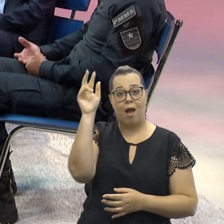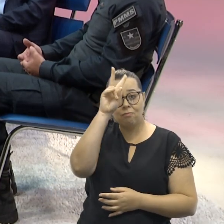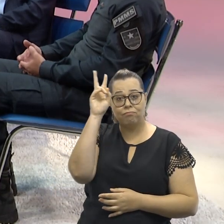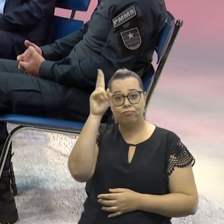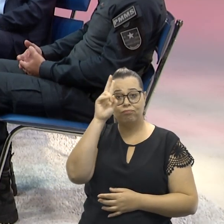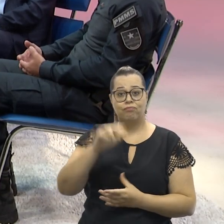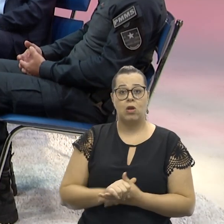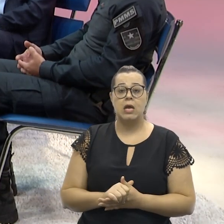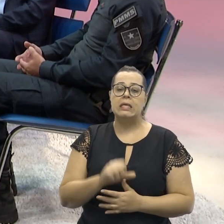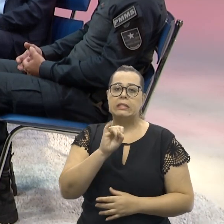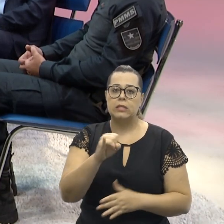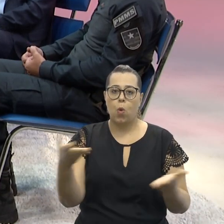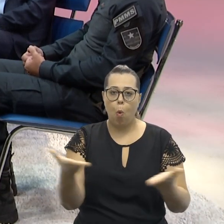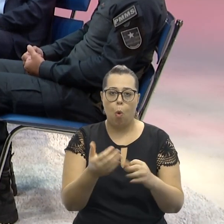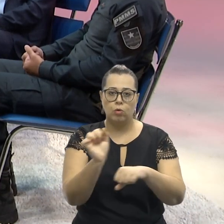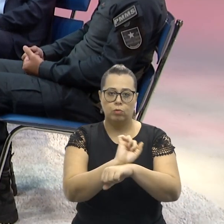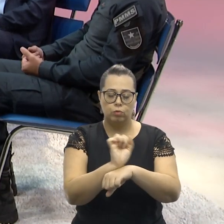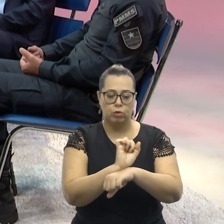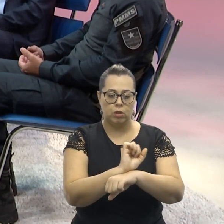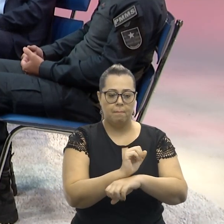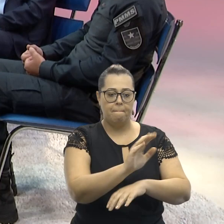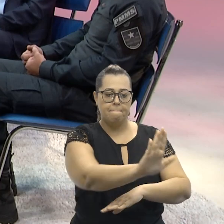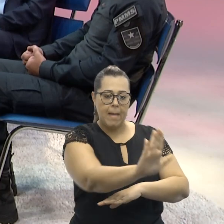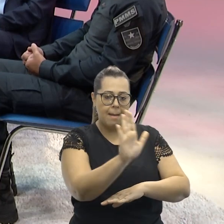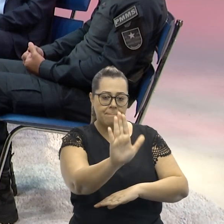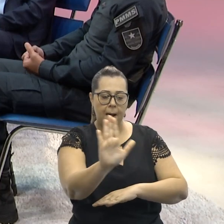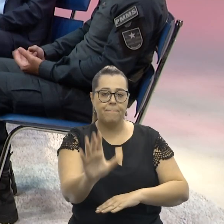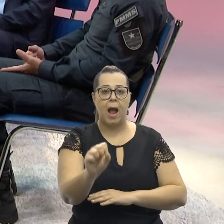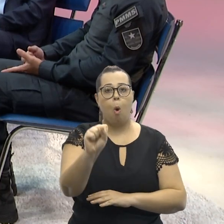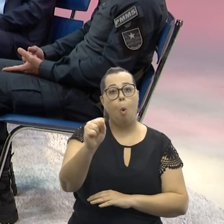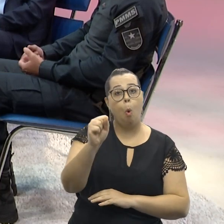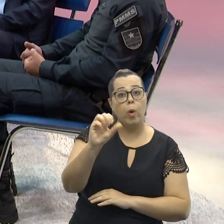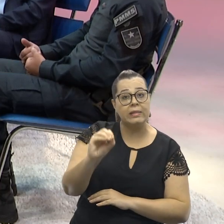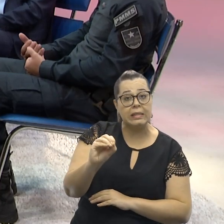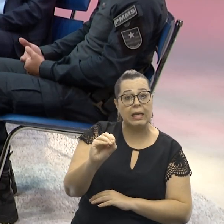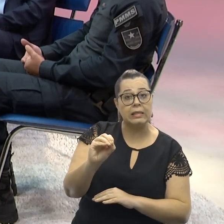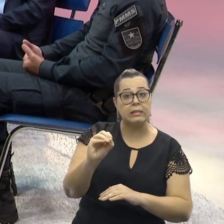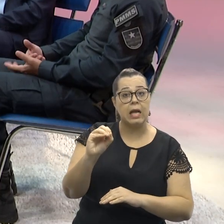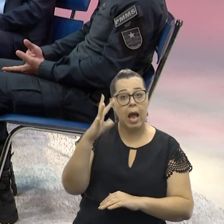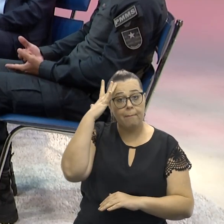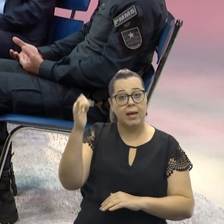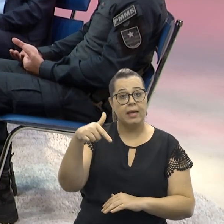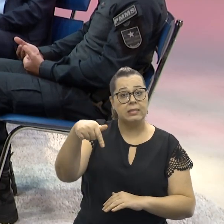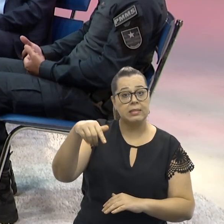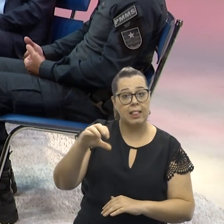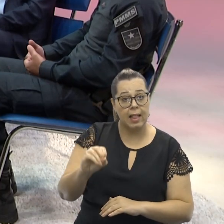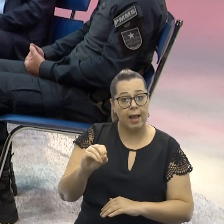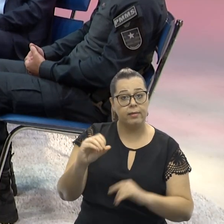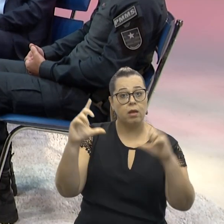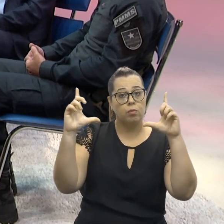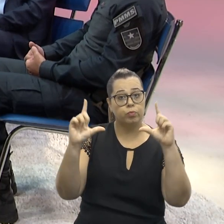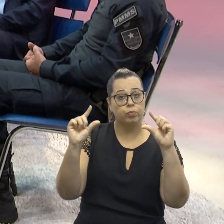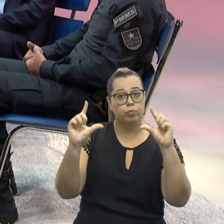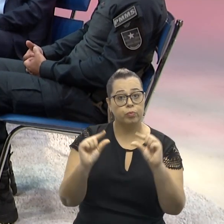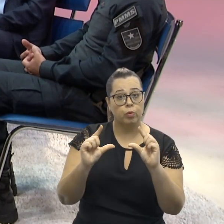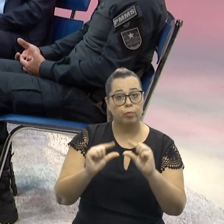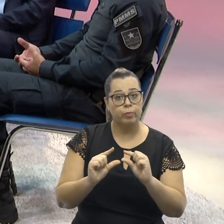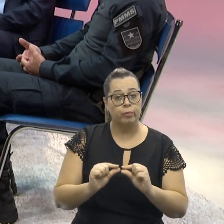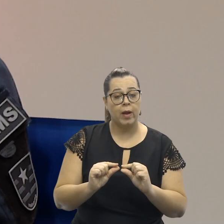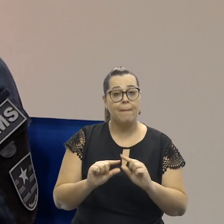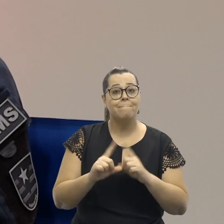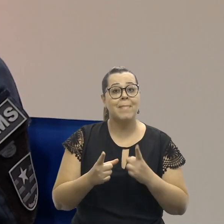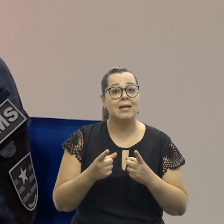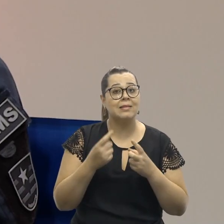se hoje eu abordei 80 pessoas alcoolizadas, amanhã seriam 70, 60, 50 e fosse reduzindo. Mas o